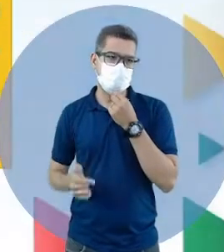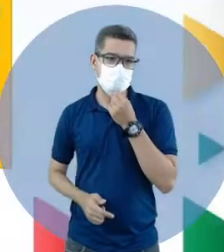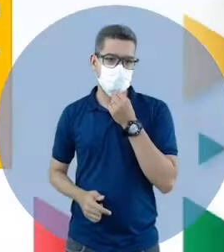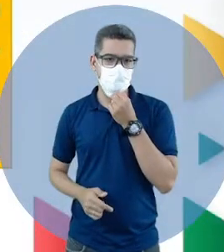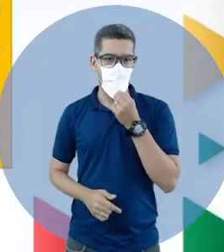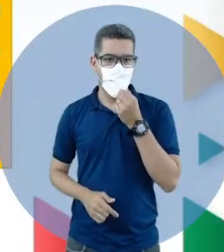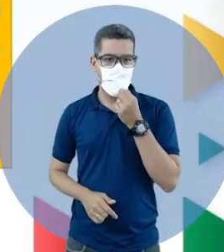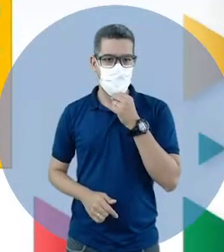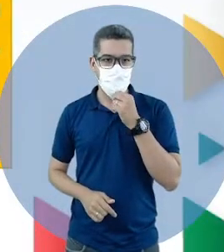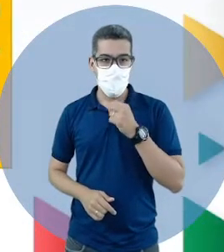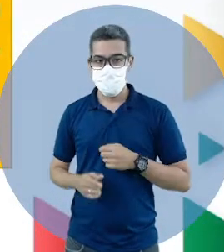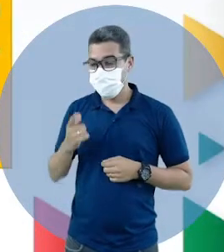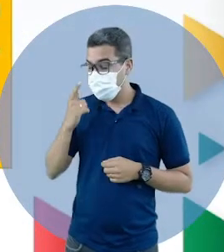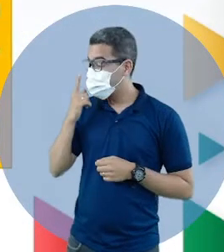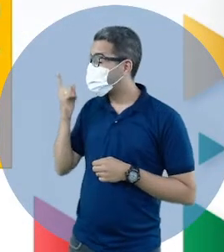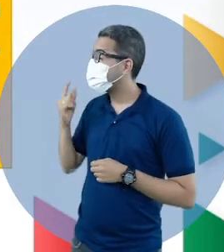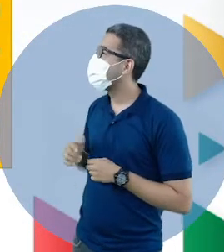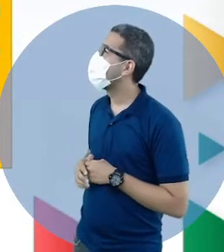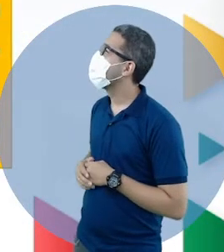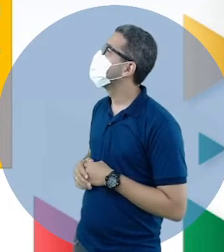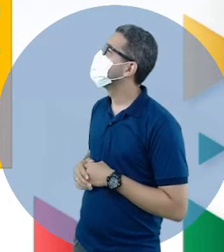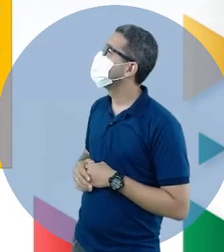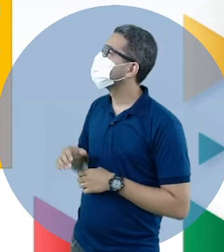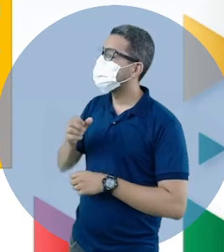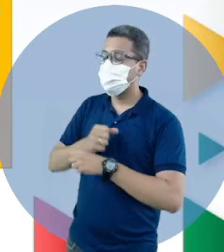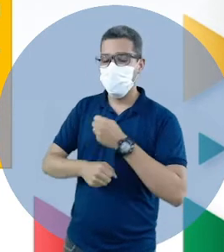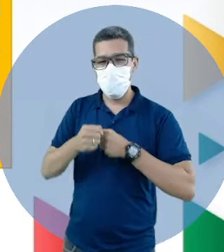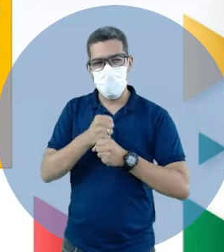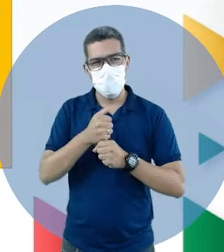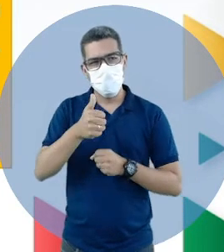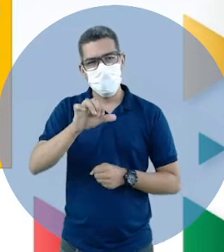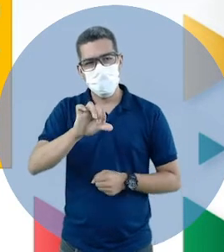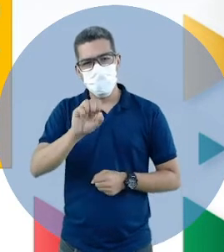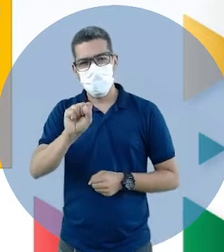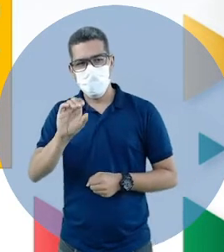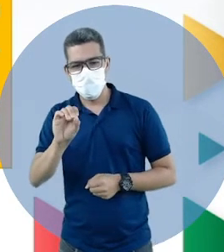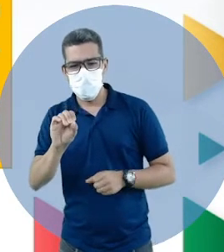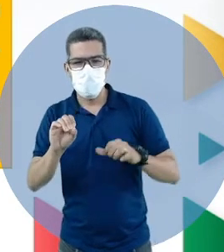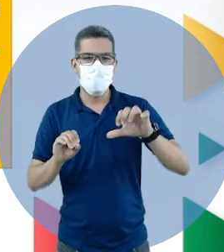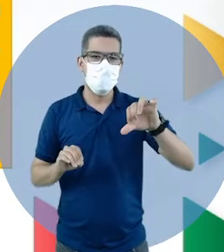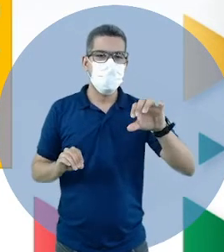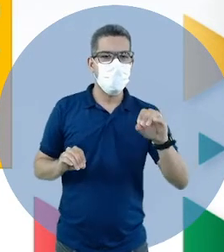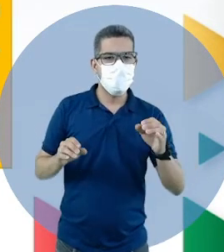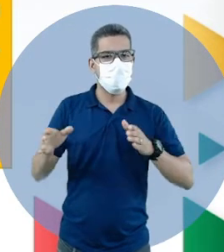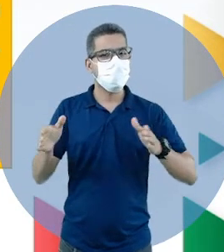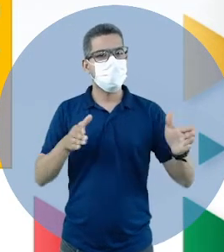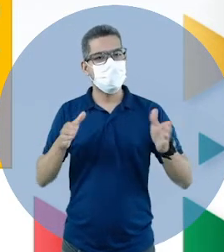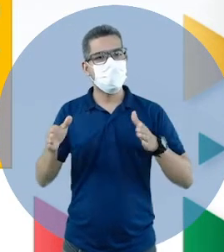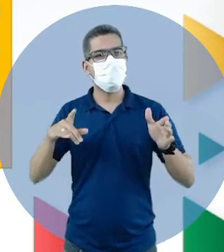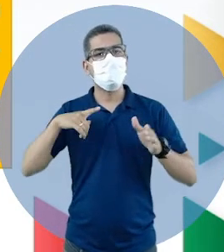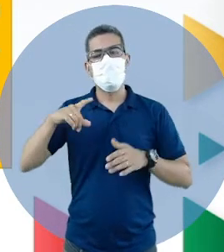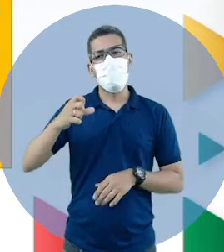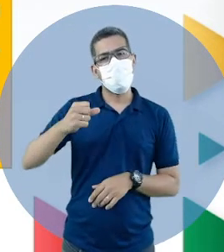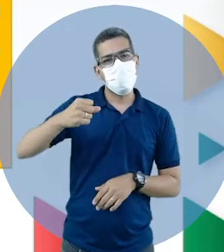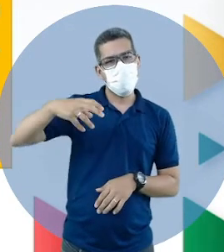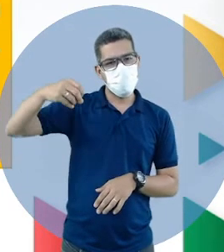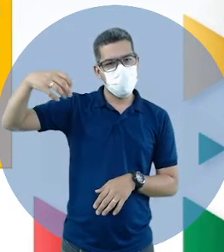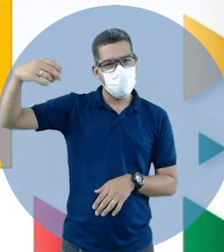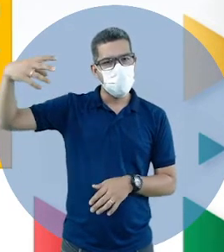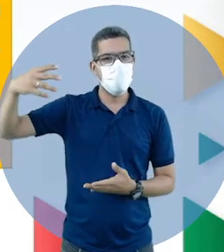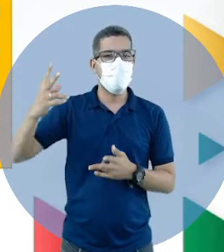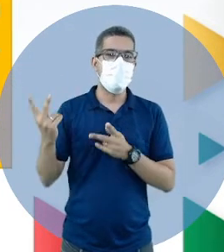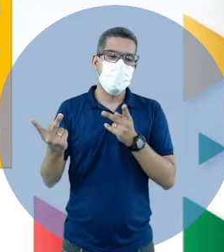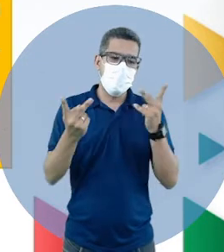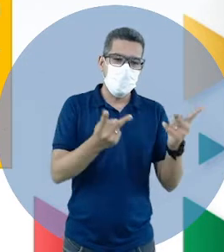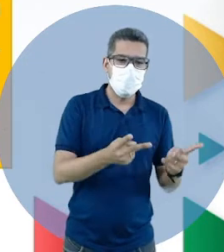podemos observar. Nos anos 80 e 90, João Paulo efetuou várias viagens, incluindo visitas